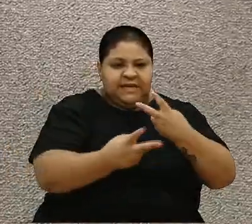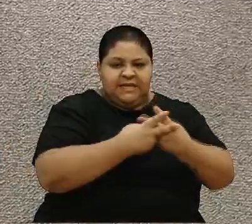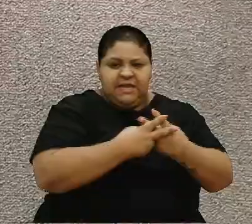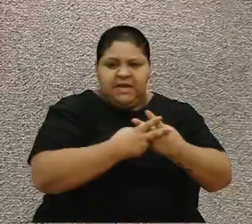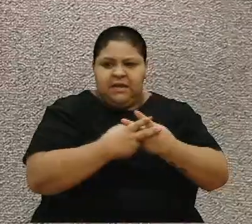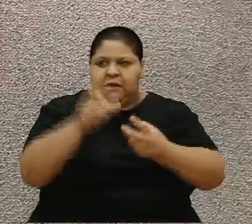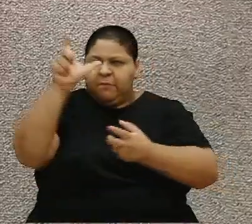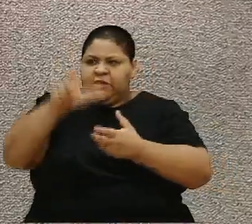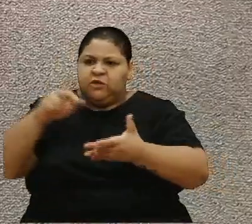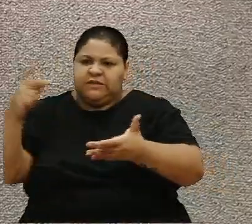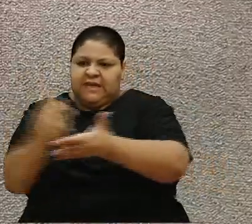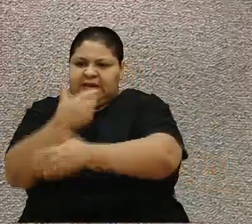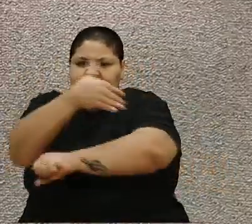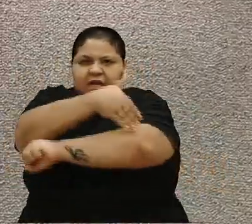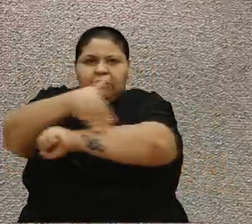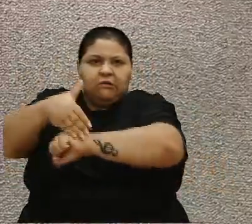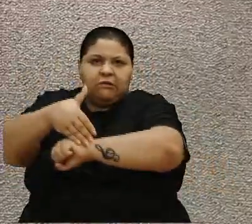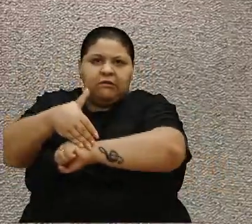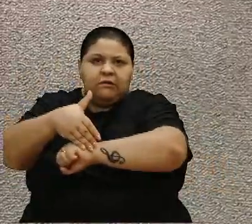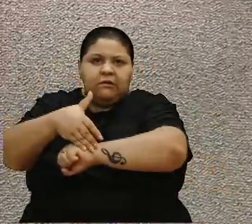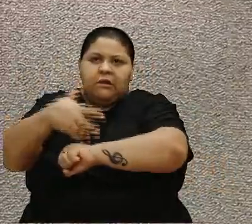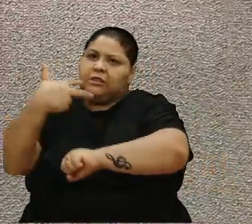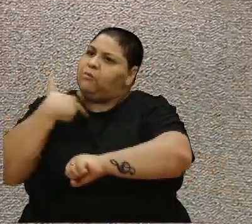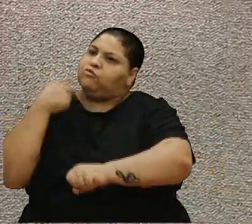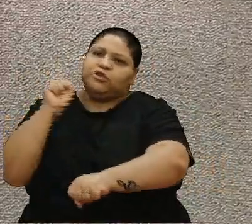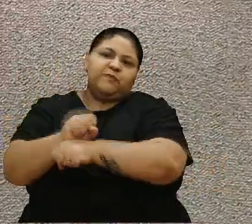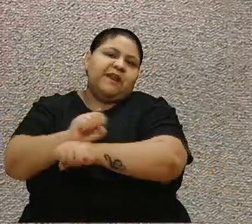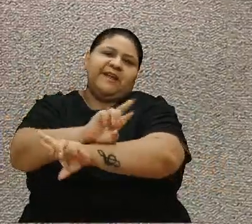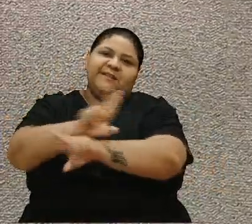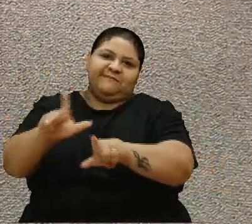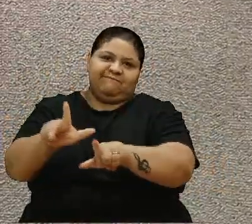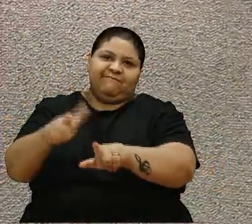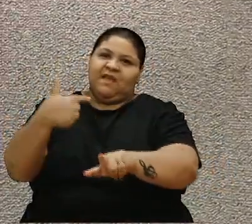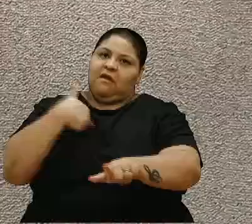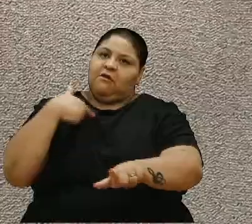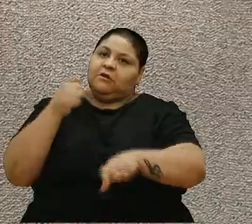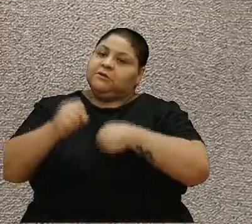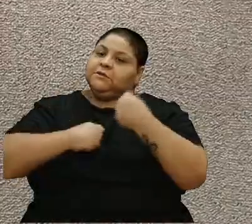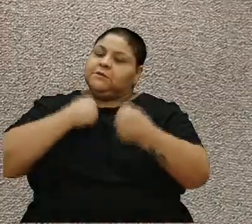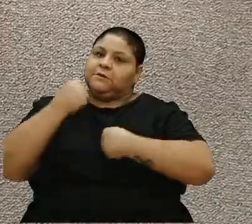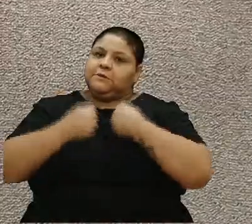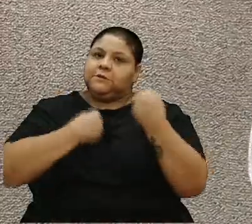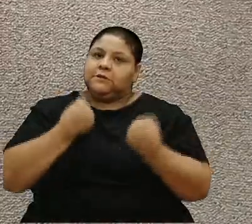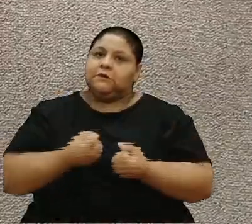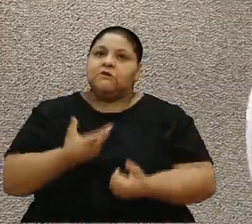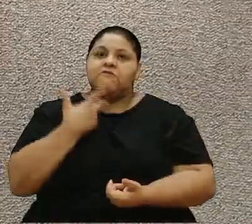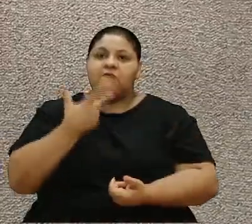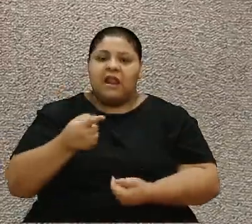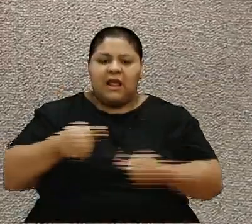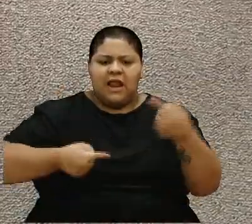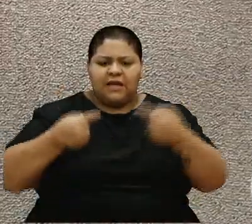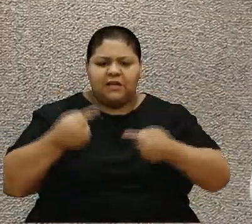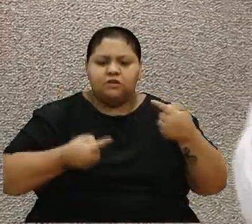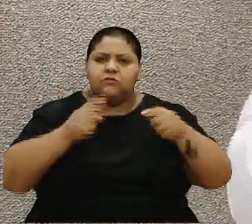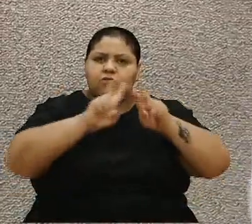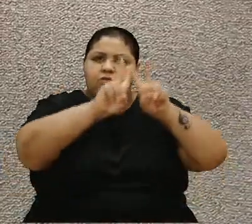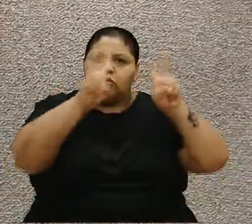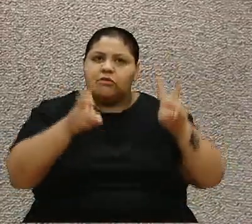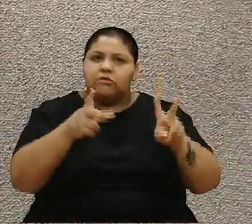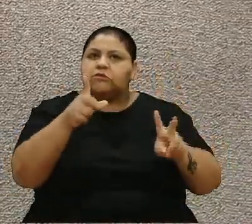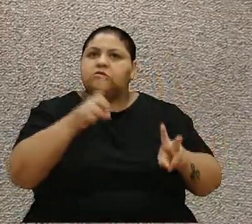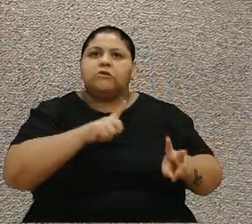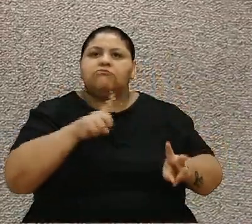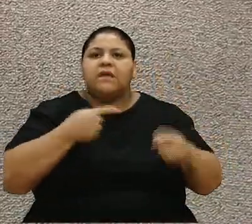diferente. Então eu queria dizer assim que me indigna muito vir aqui discutir uma coisa que não tem